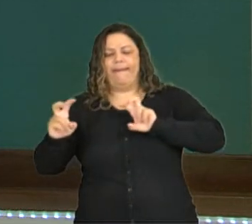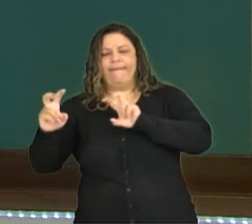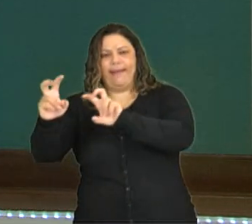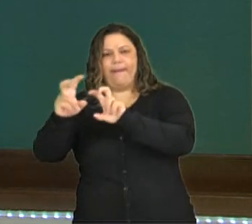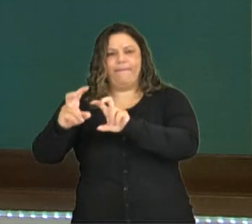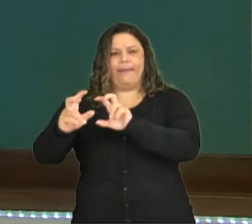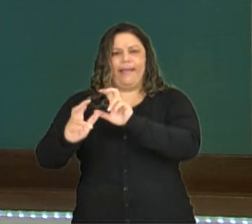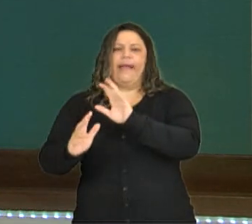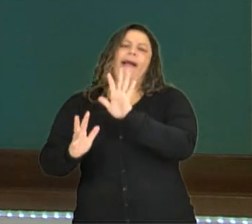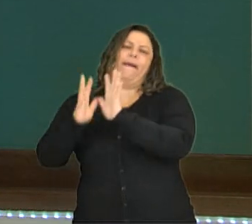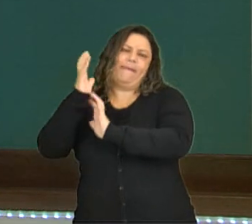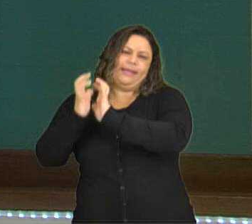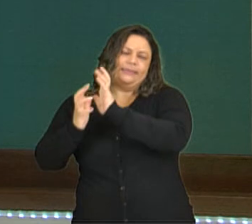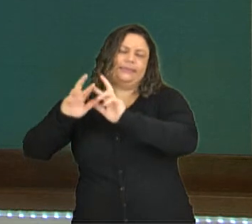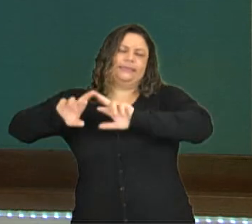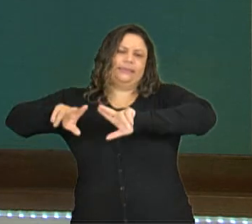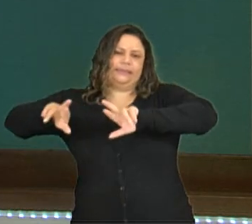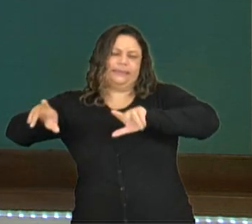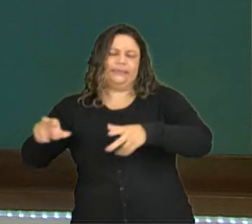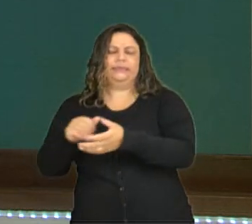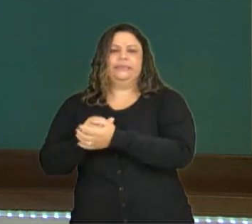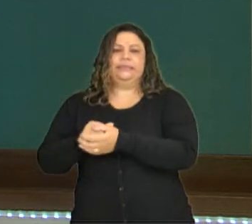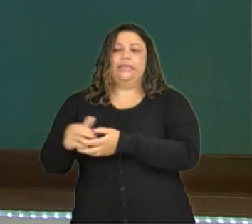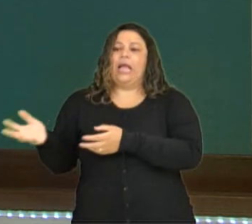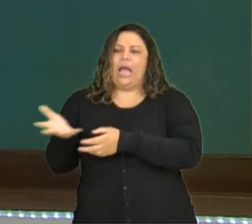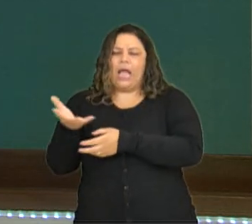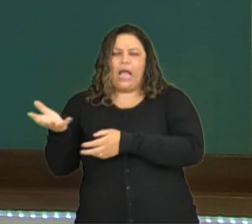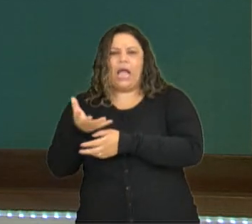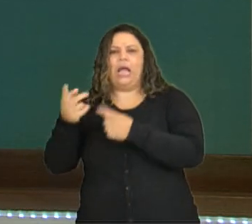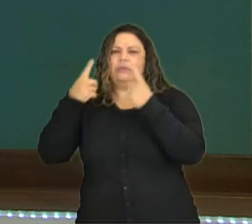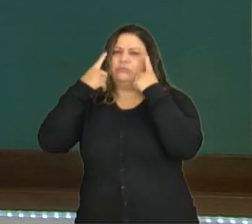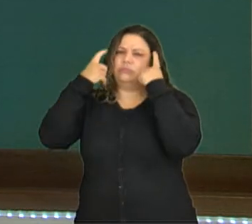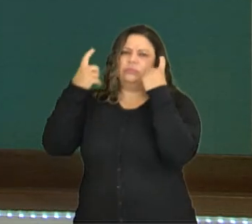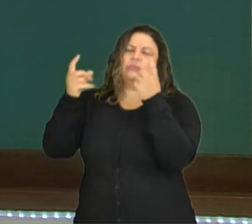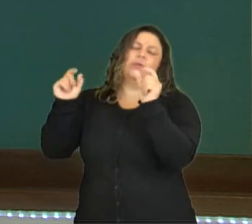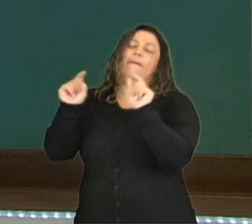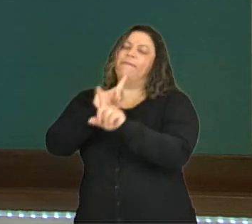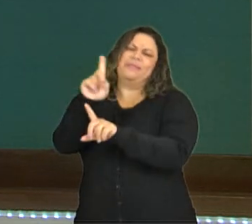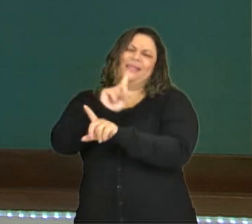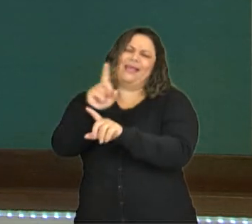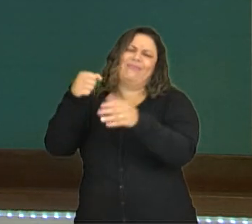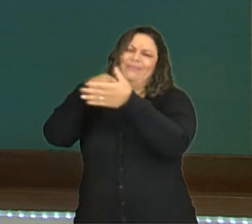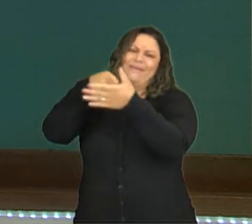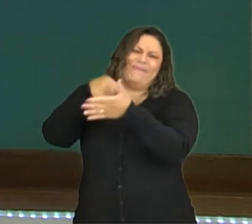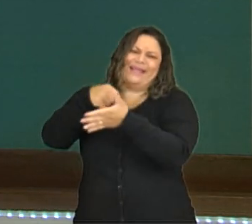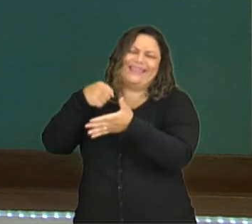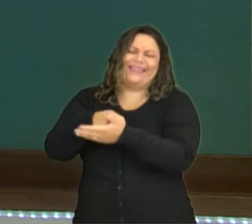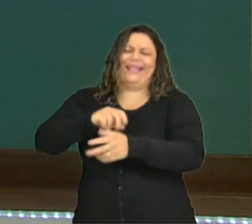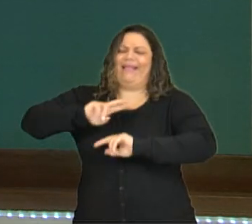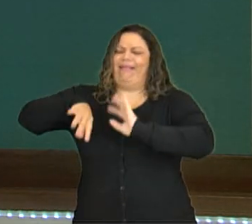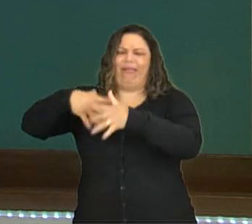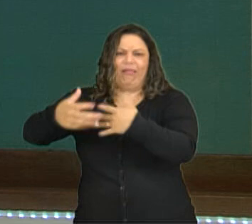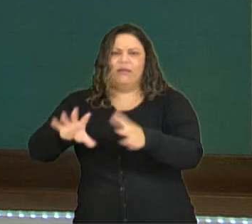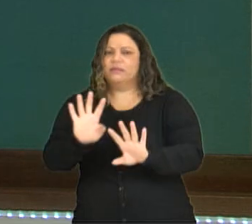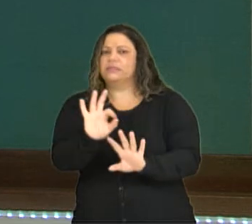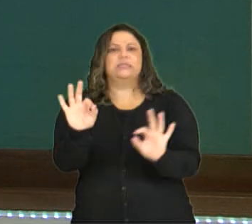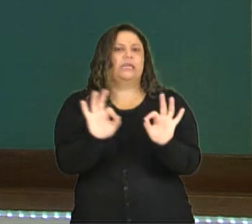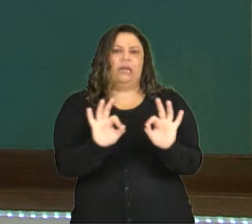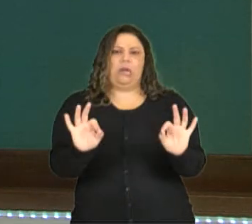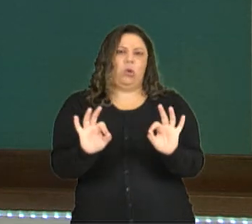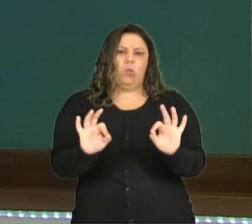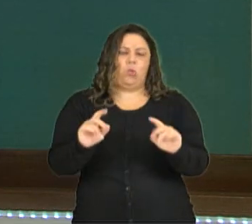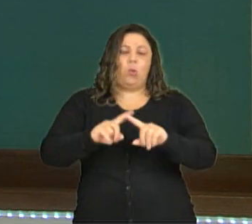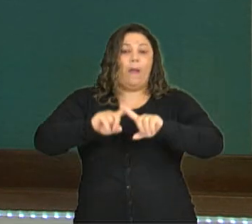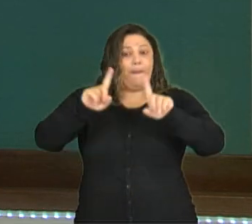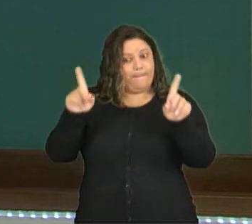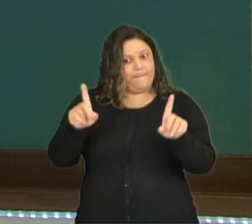vão sair, a capoeira não tem isso de sair no tapa lá, batendo, no chão, rolando, não tem. Mas você